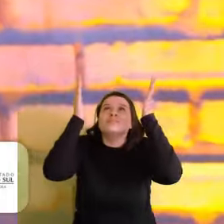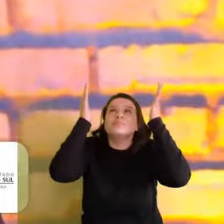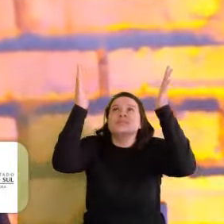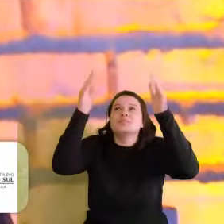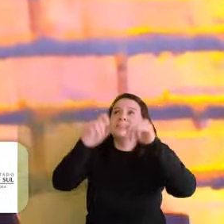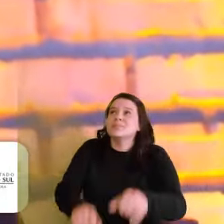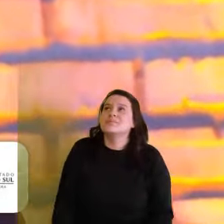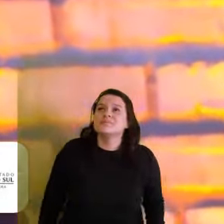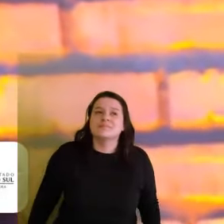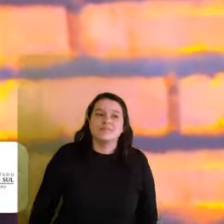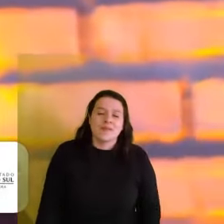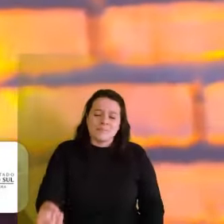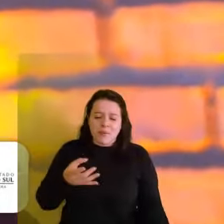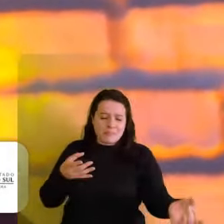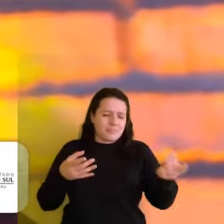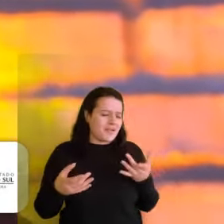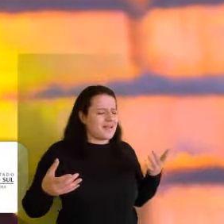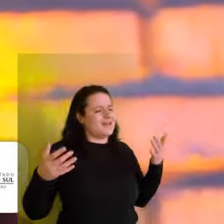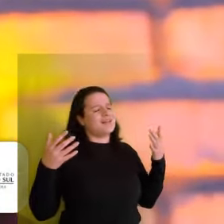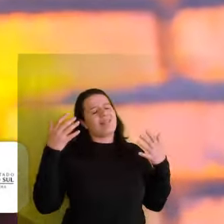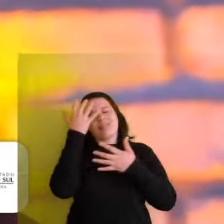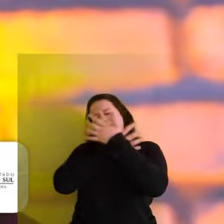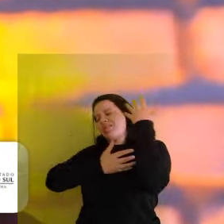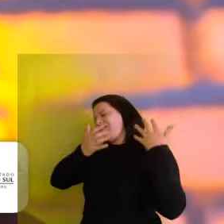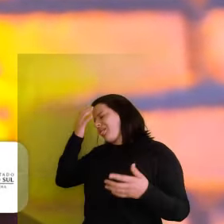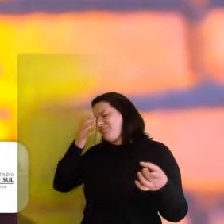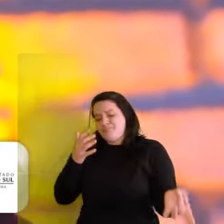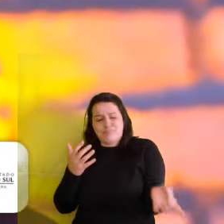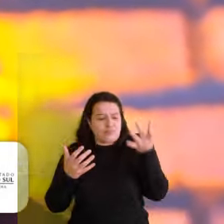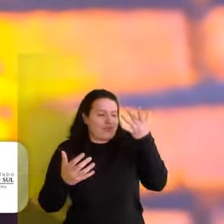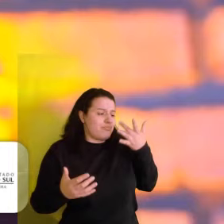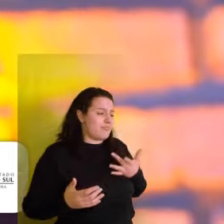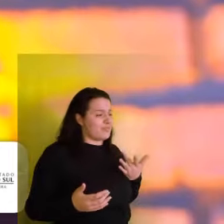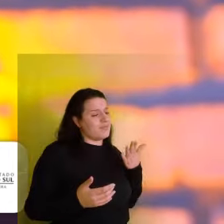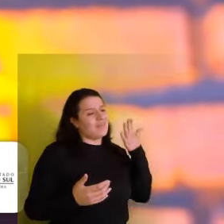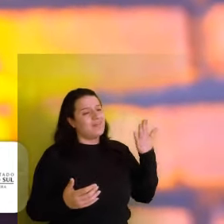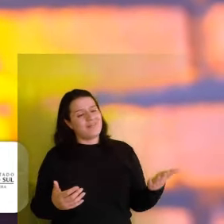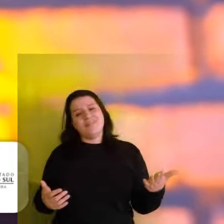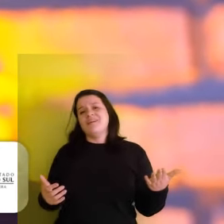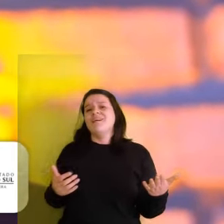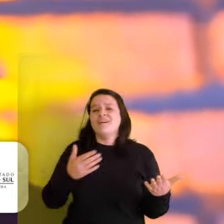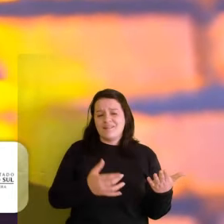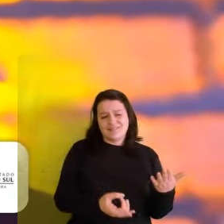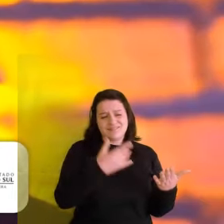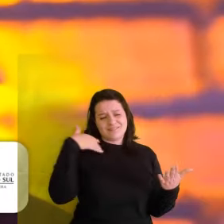derrubou. Foi nos tombos o que mais doeu. Foi nos tombos o que mais doeu. Foi o céu.